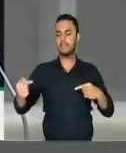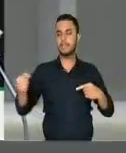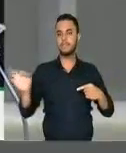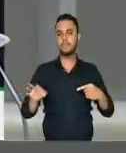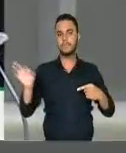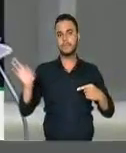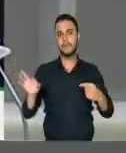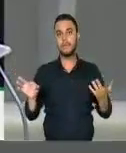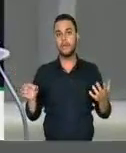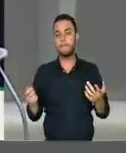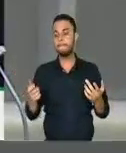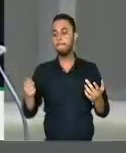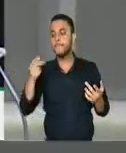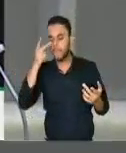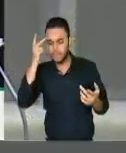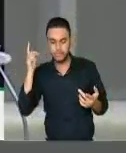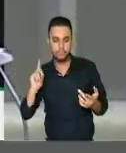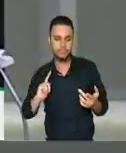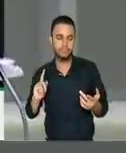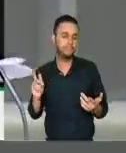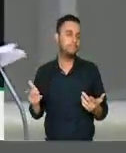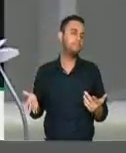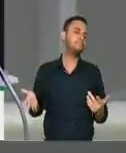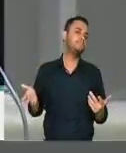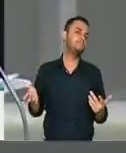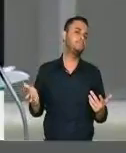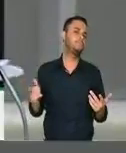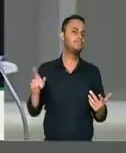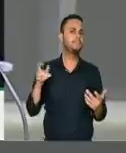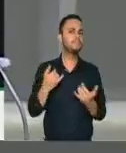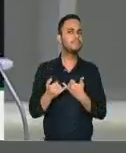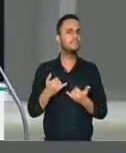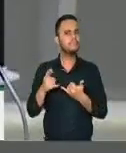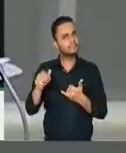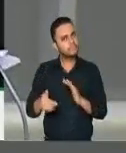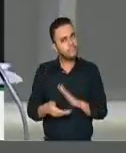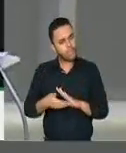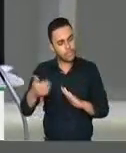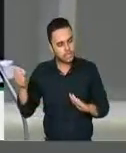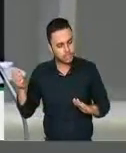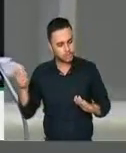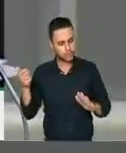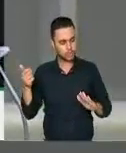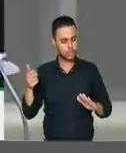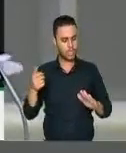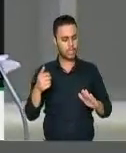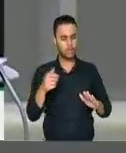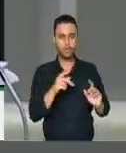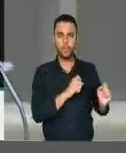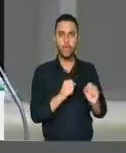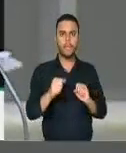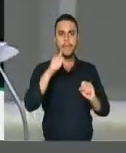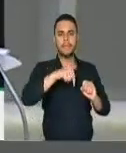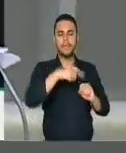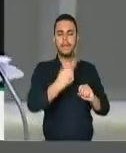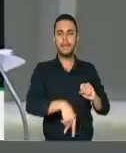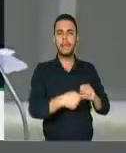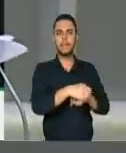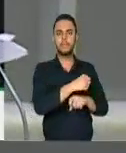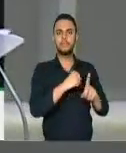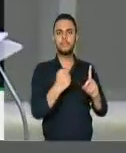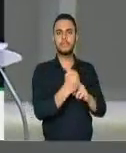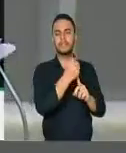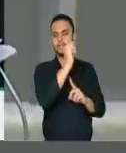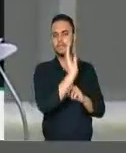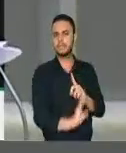uns poucos proprietários. Um processo de desnacionalização que põe em risco a soberania do país